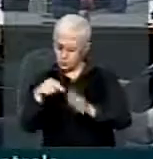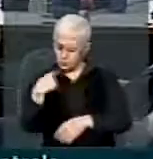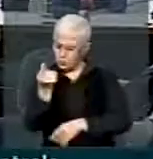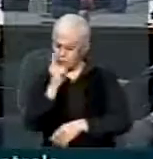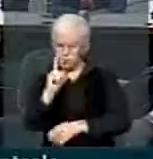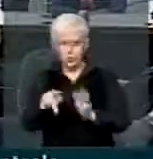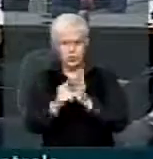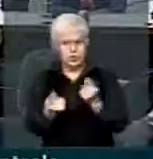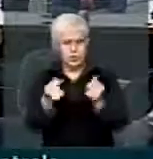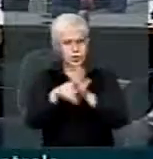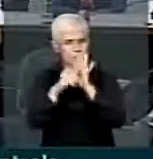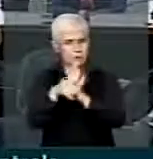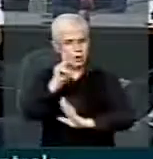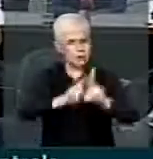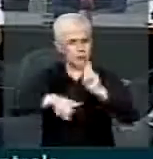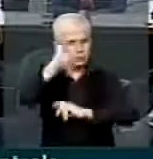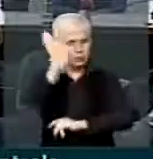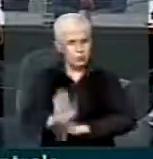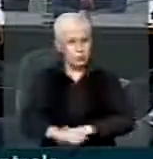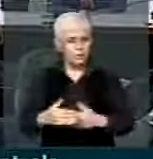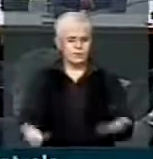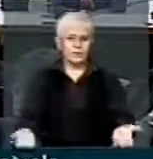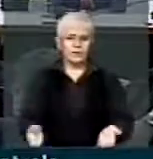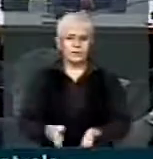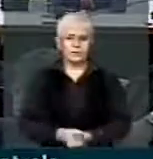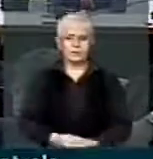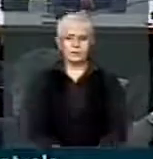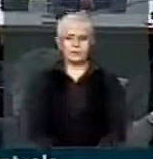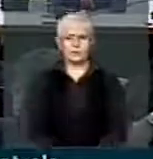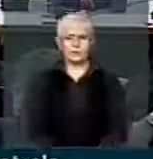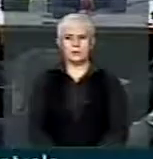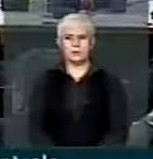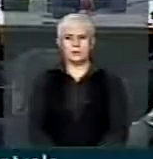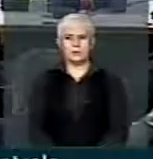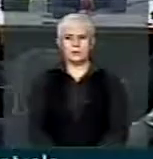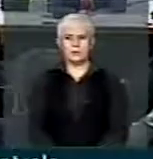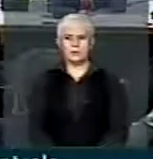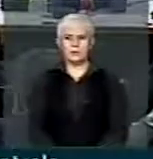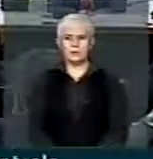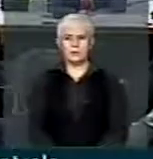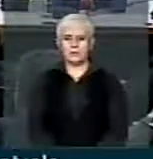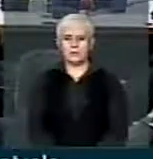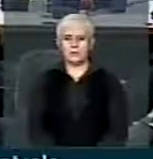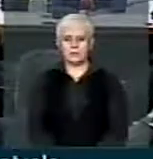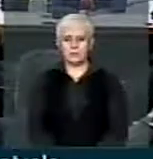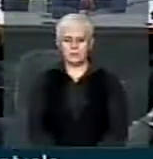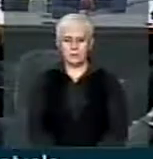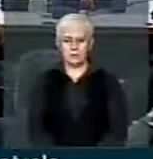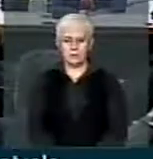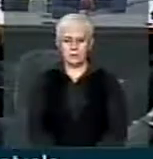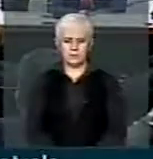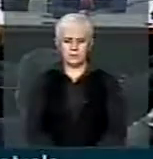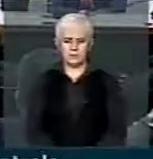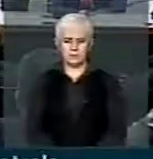tem argumento e usa parlamentar do PT de qualquer partido, tem o direito aqui. Tem poder